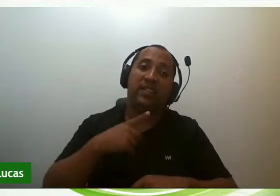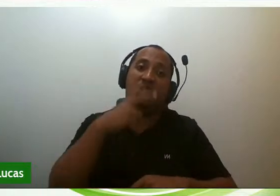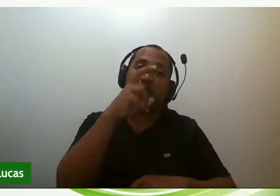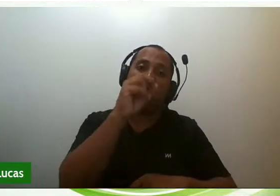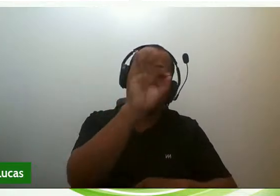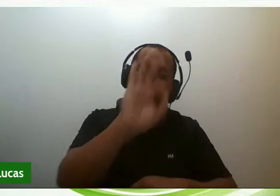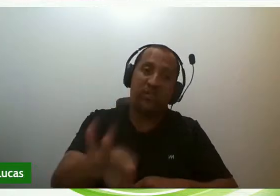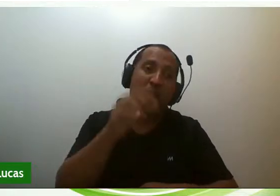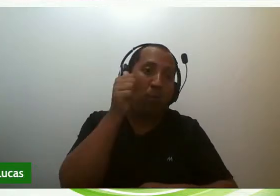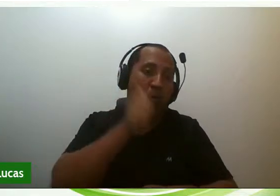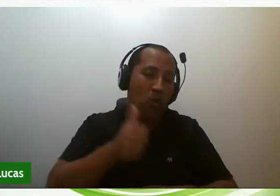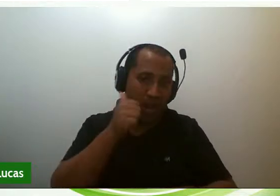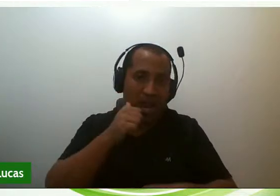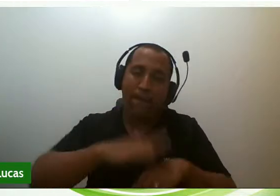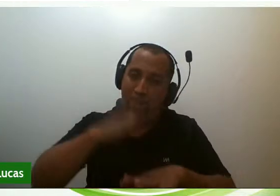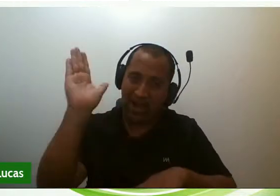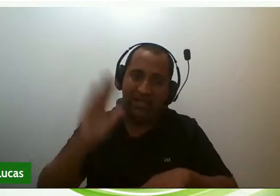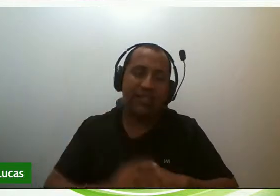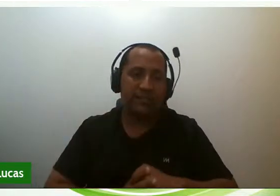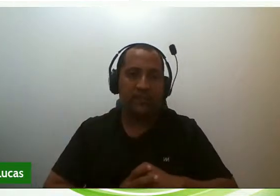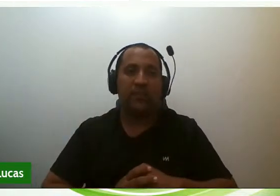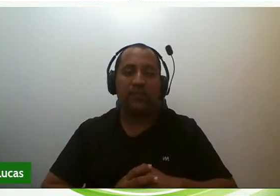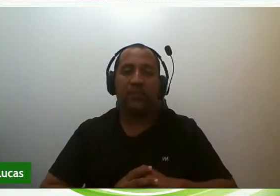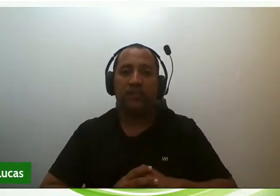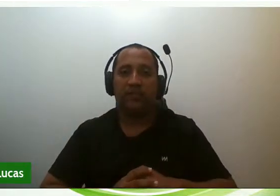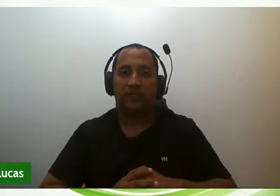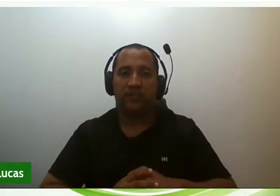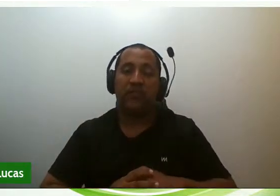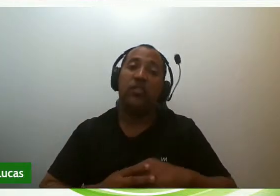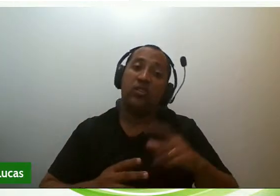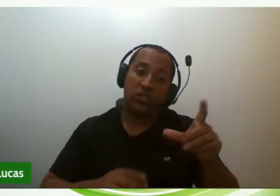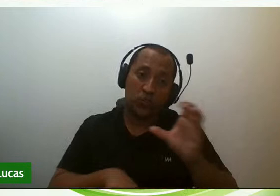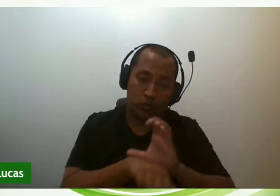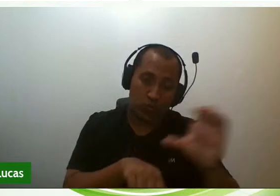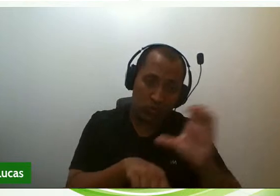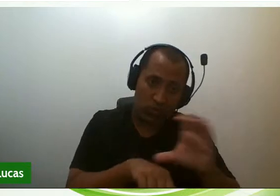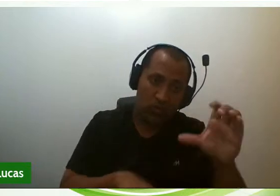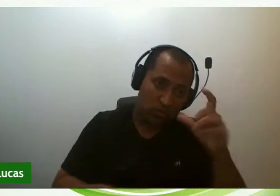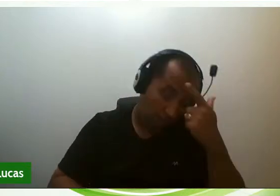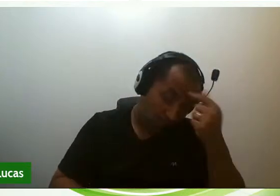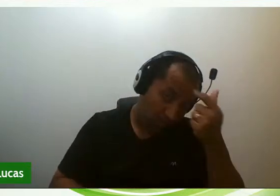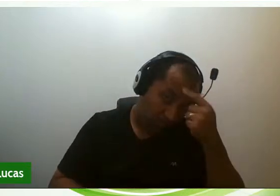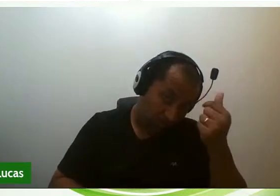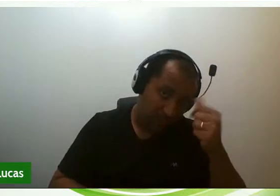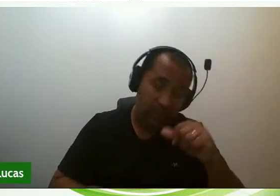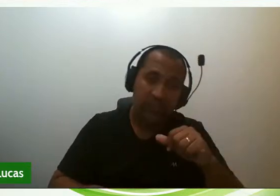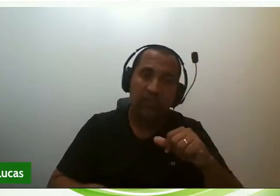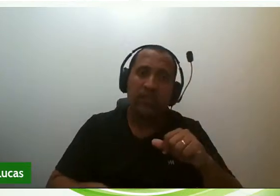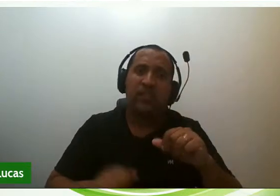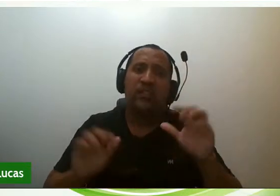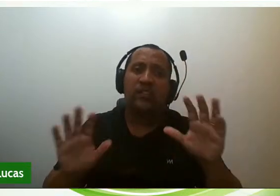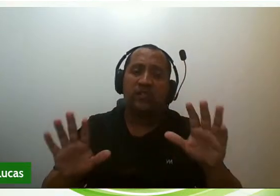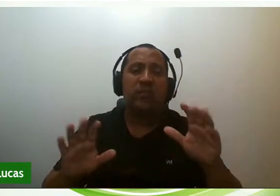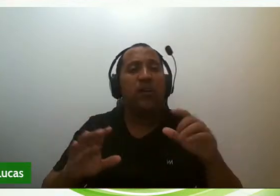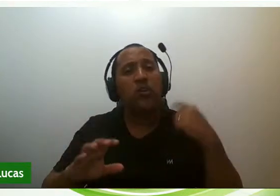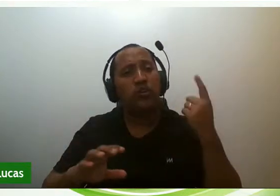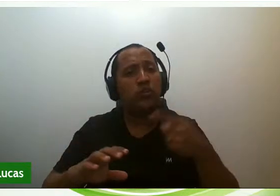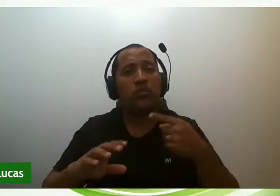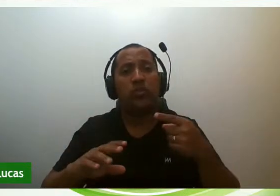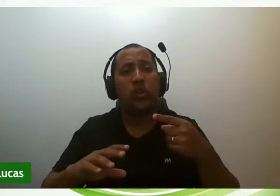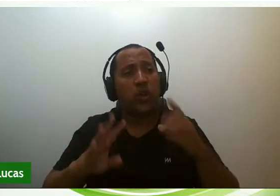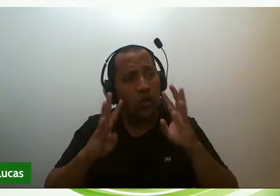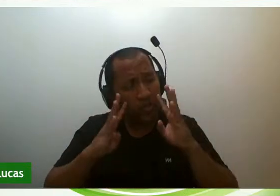mulheres na universidade, nos cursos de graduação. Mas quando a gente observa